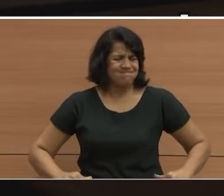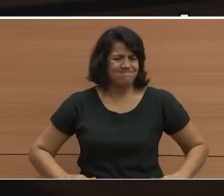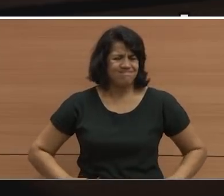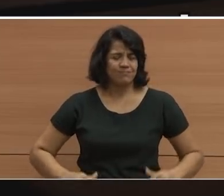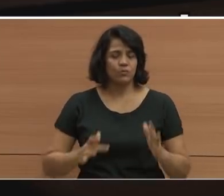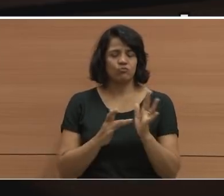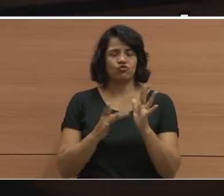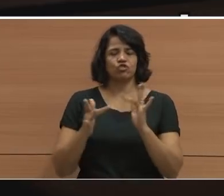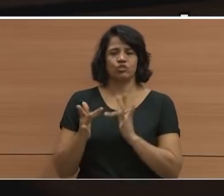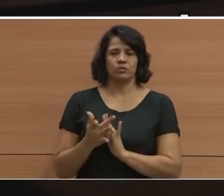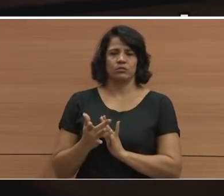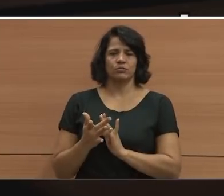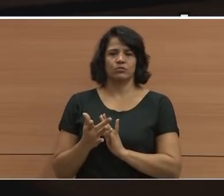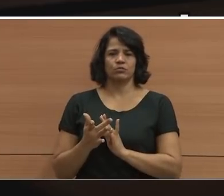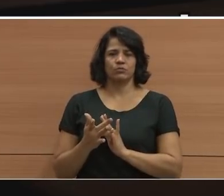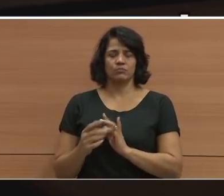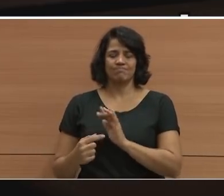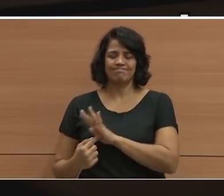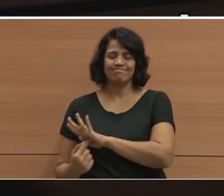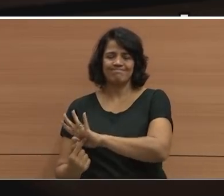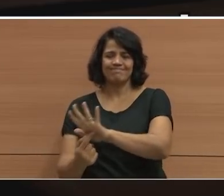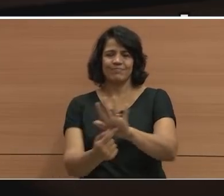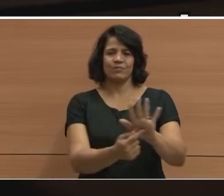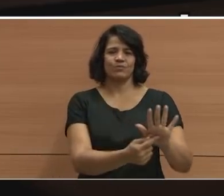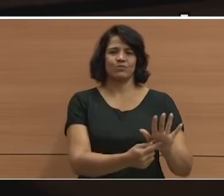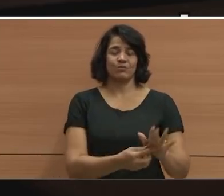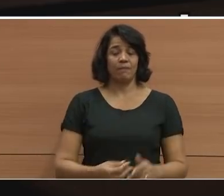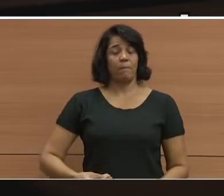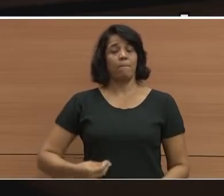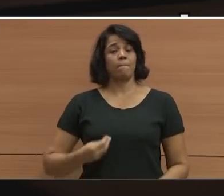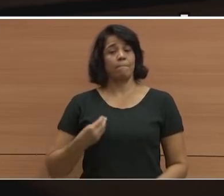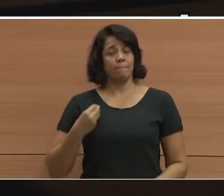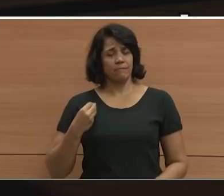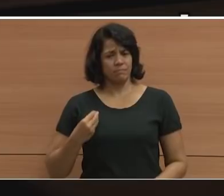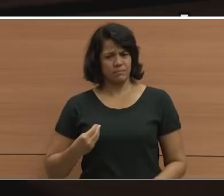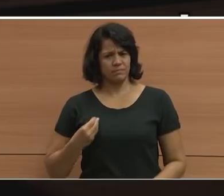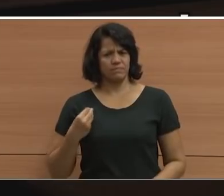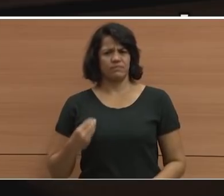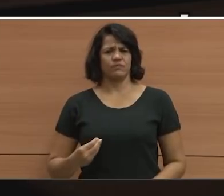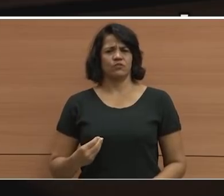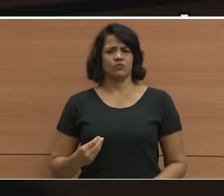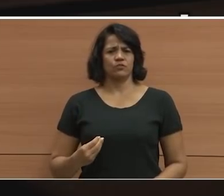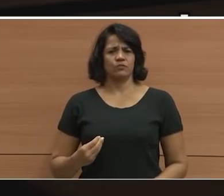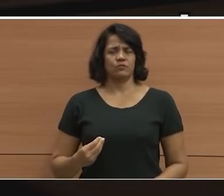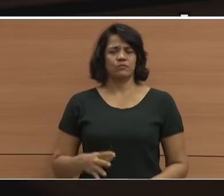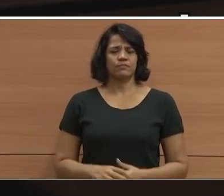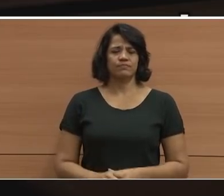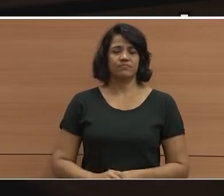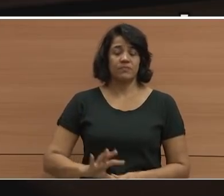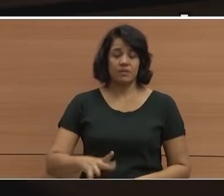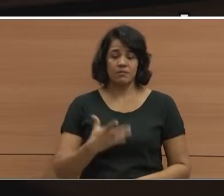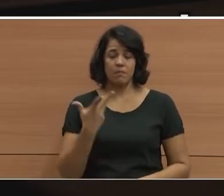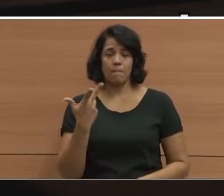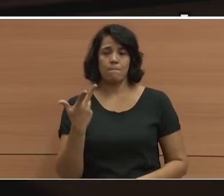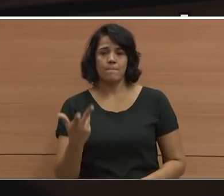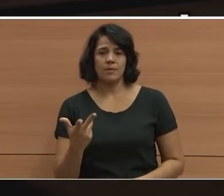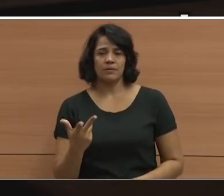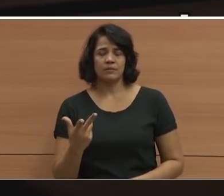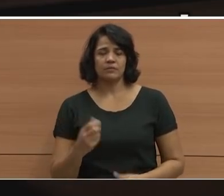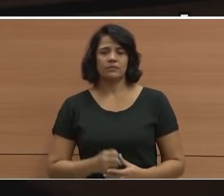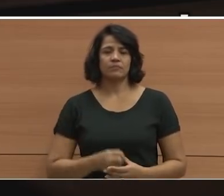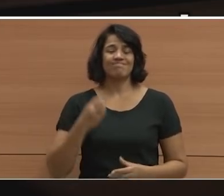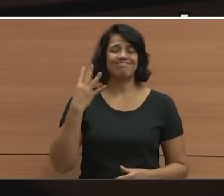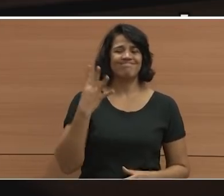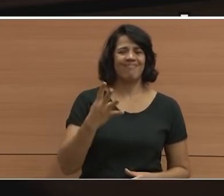provas incontestáveis, aparecendo-lhes durante 40 dias e falando